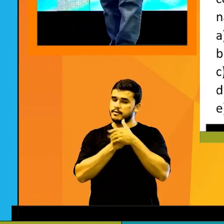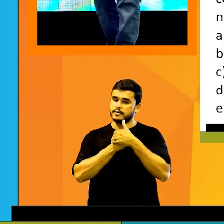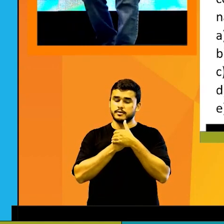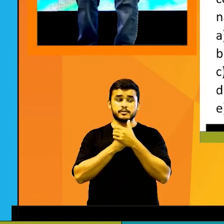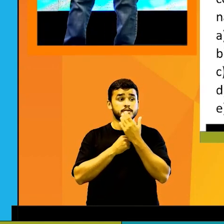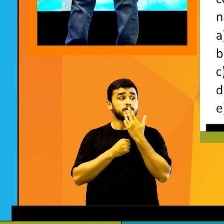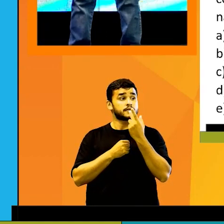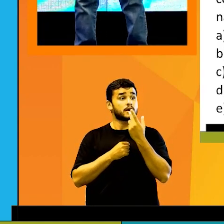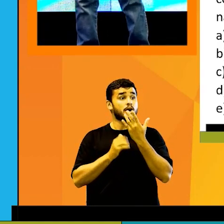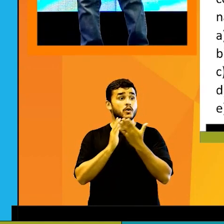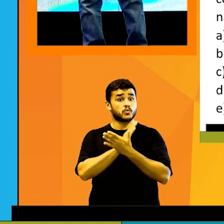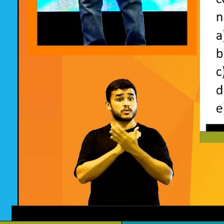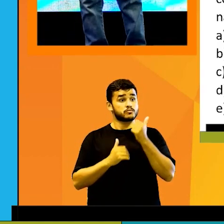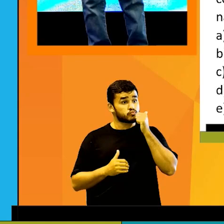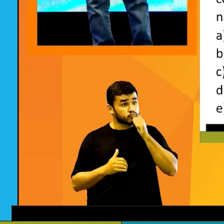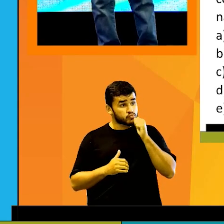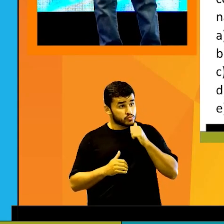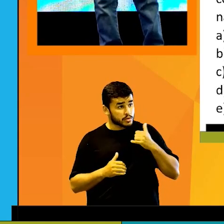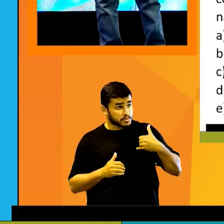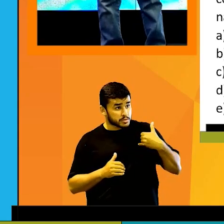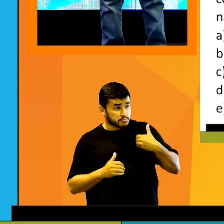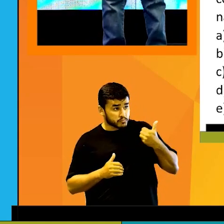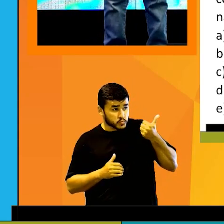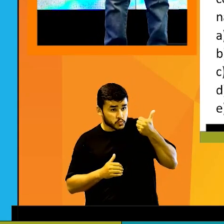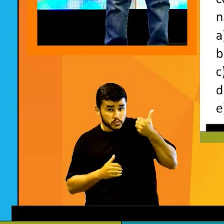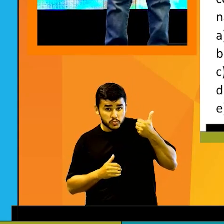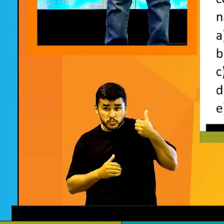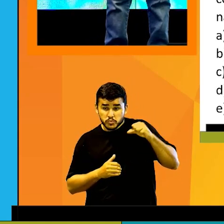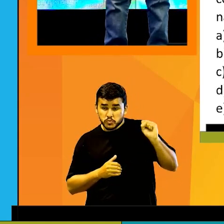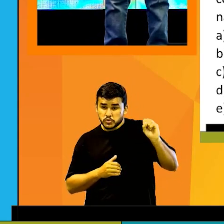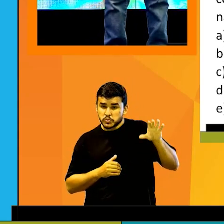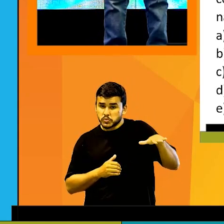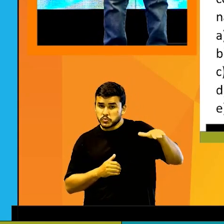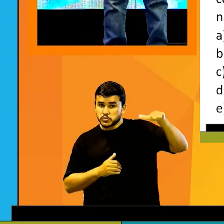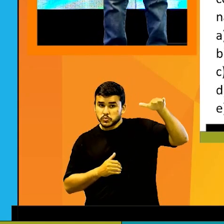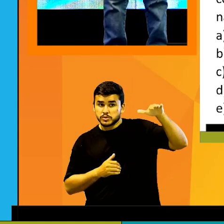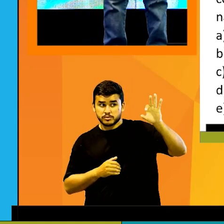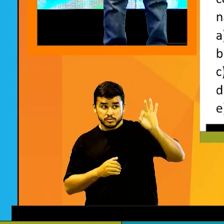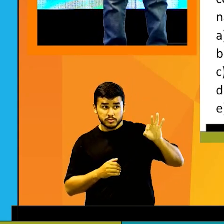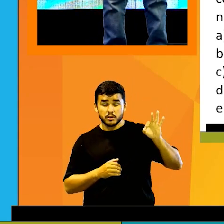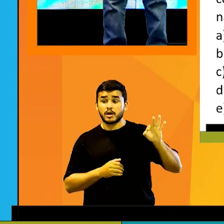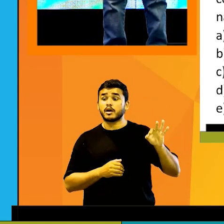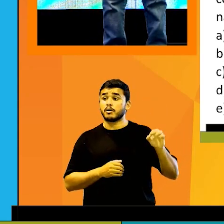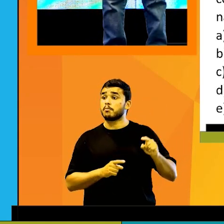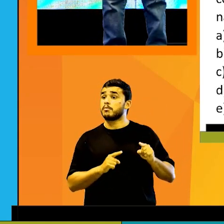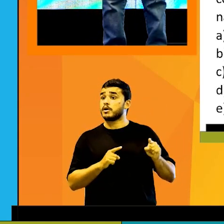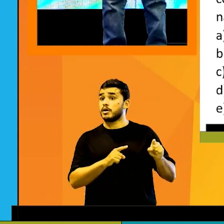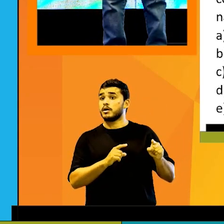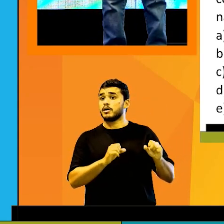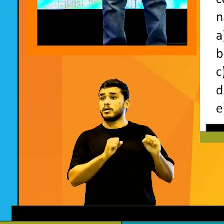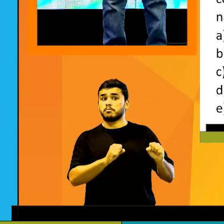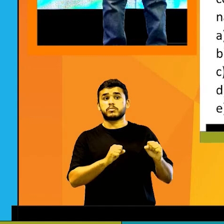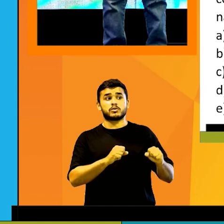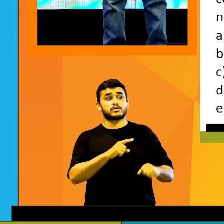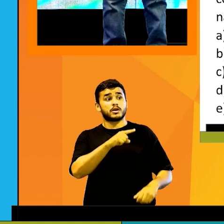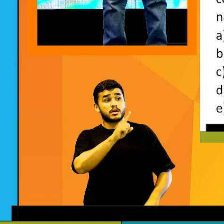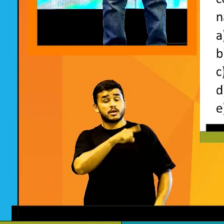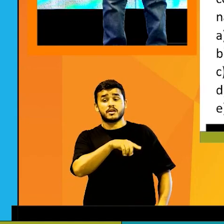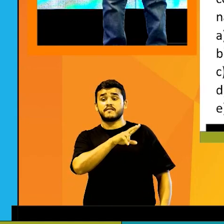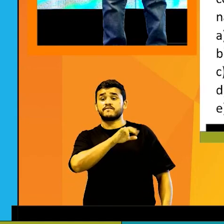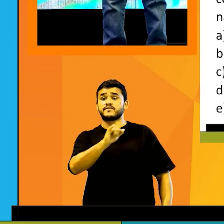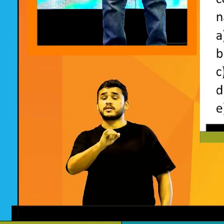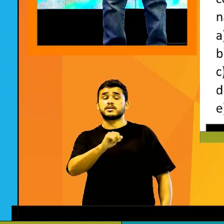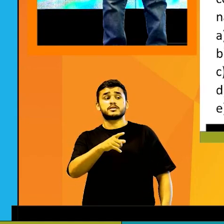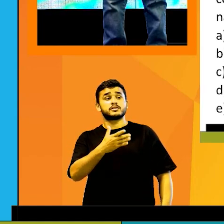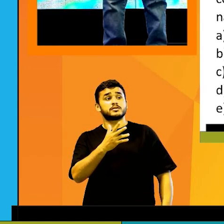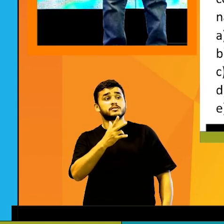as meninas quando viravam moça, as meninas quando tornavam-se moça, tinham idade de ficar à janela. E o que